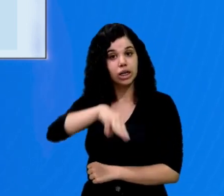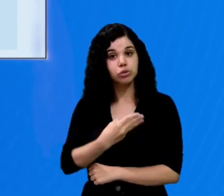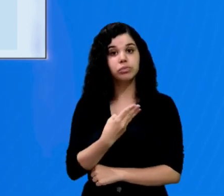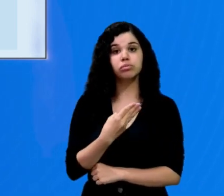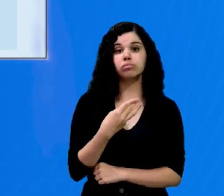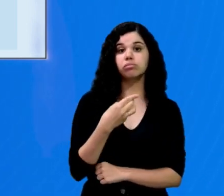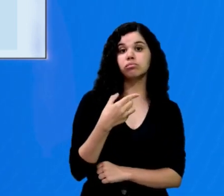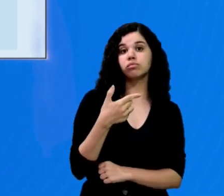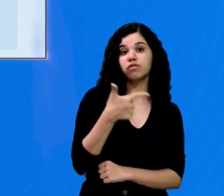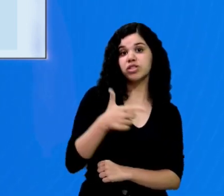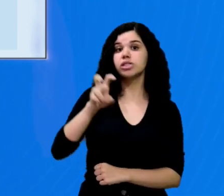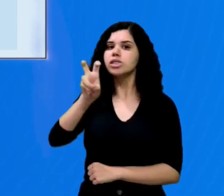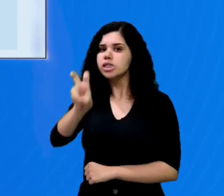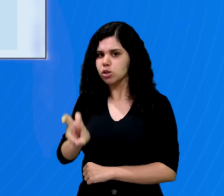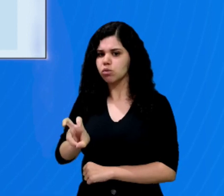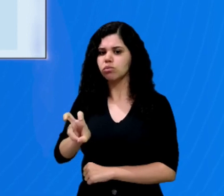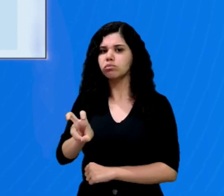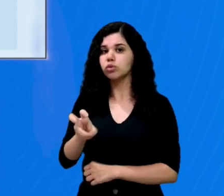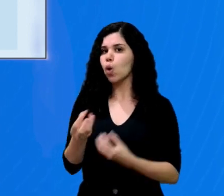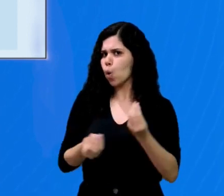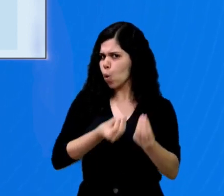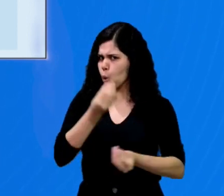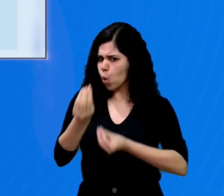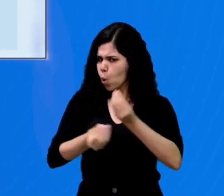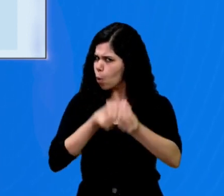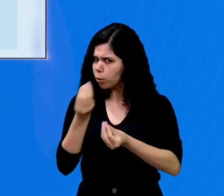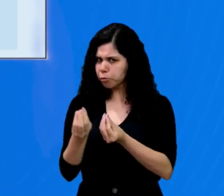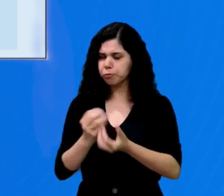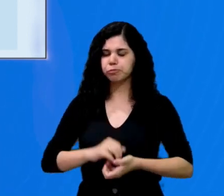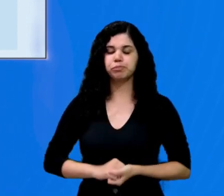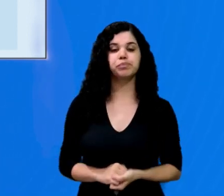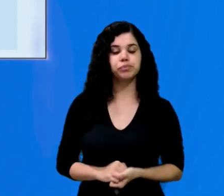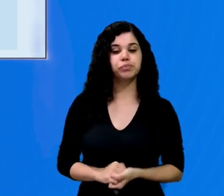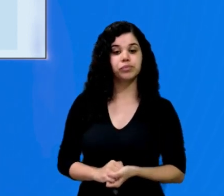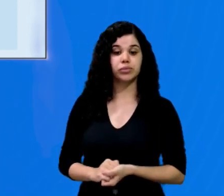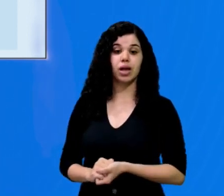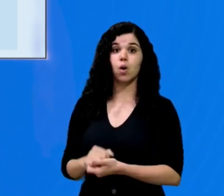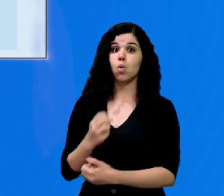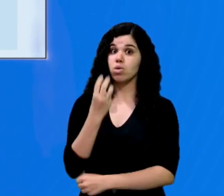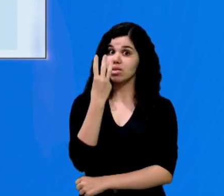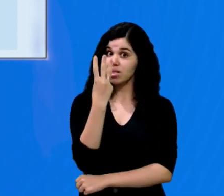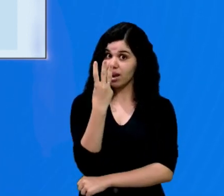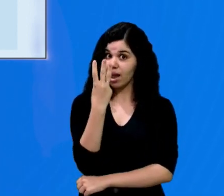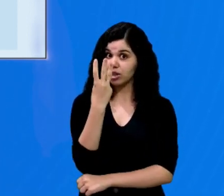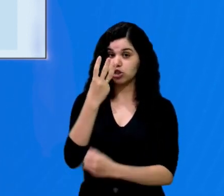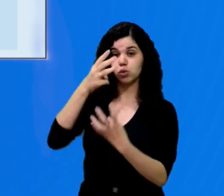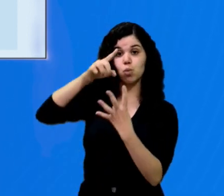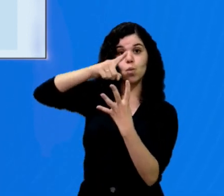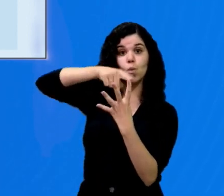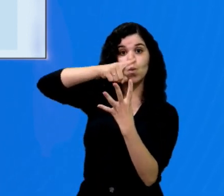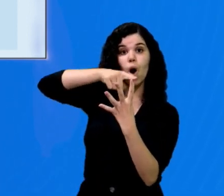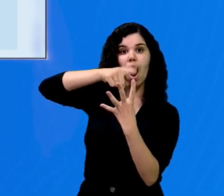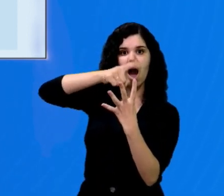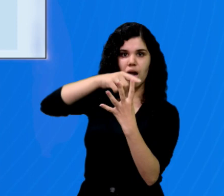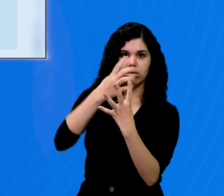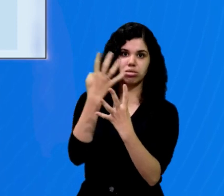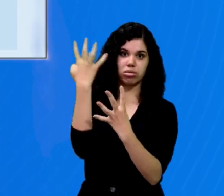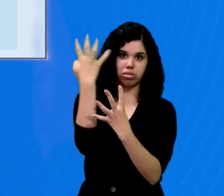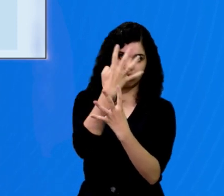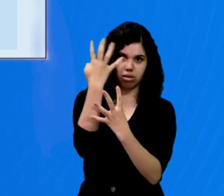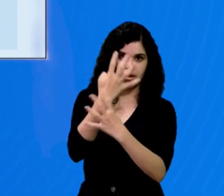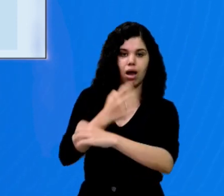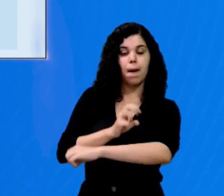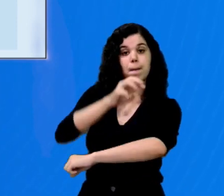3025, ele é escrito da seguinte maneira: o 3, ele está na quarta ordem, na classe